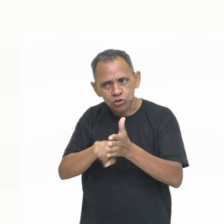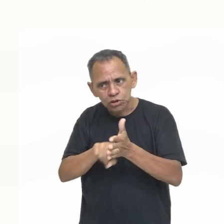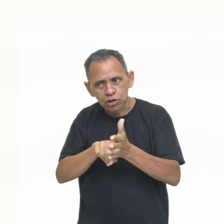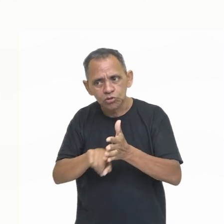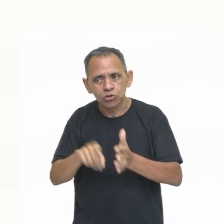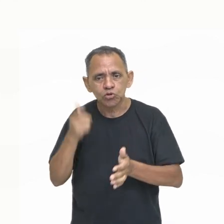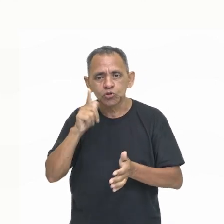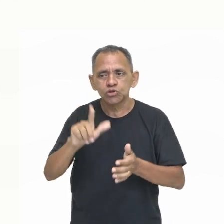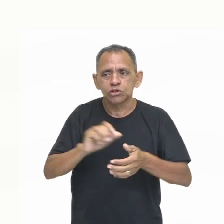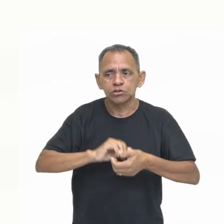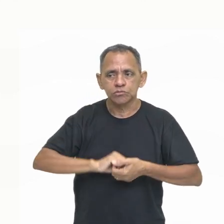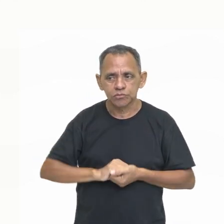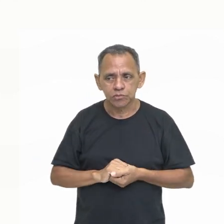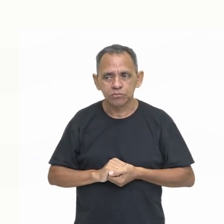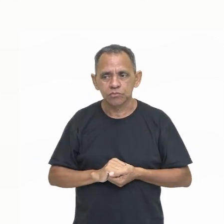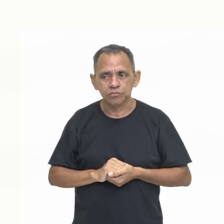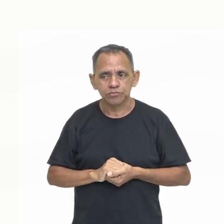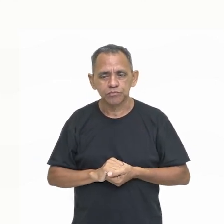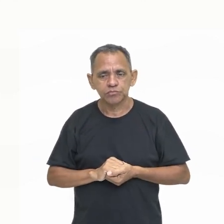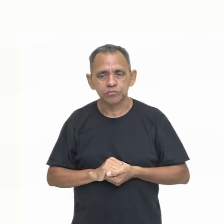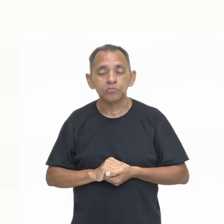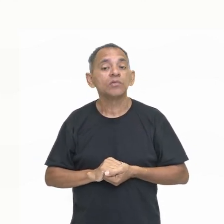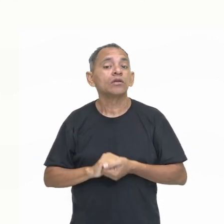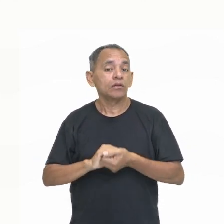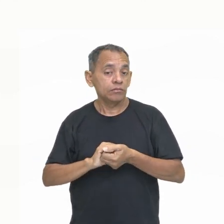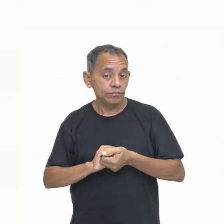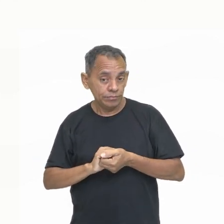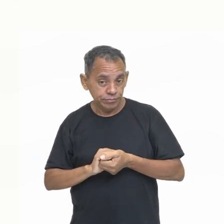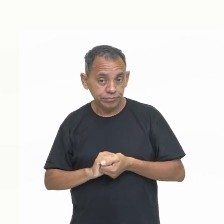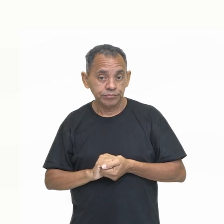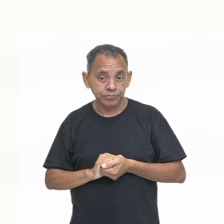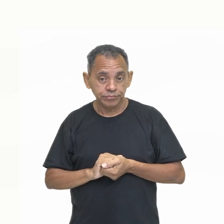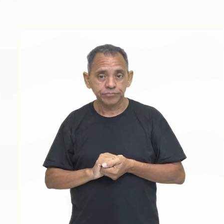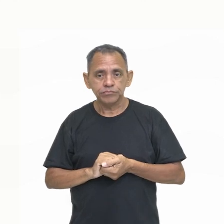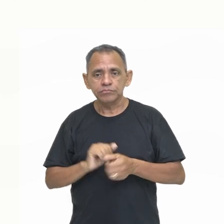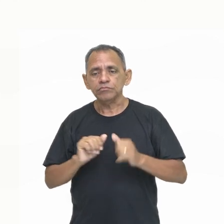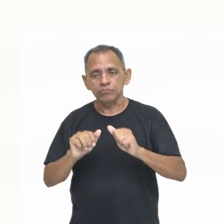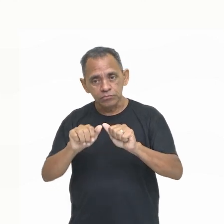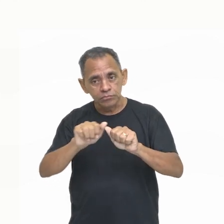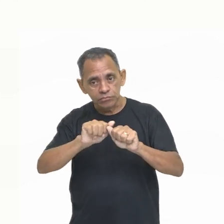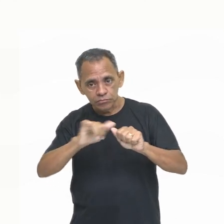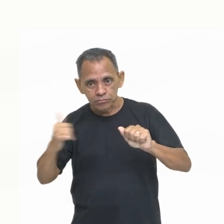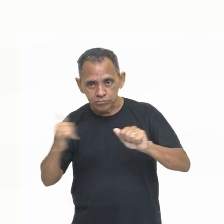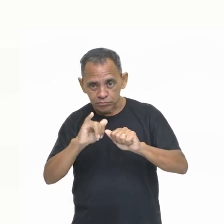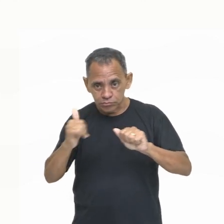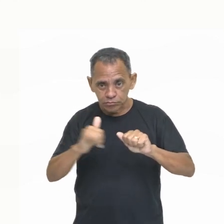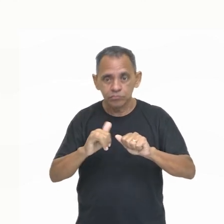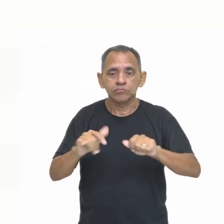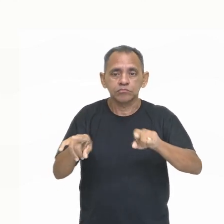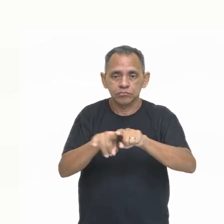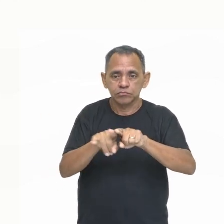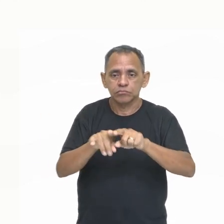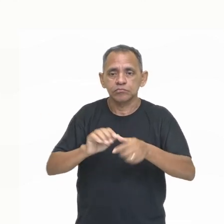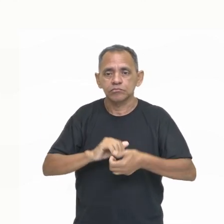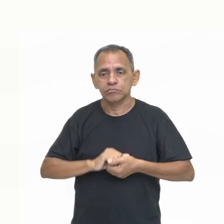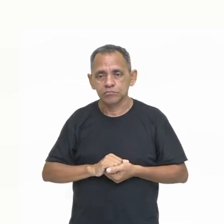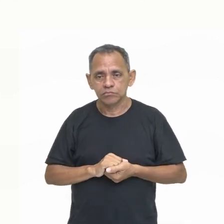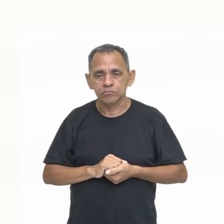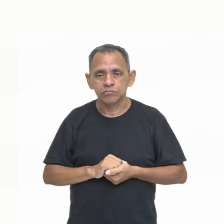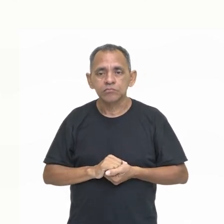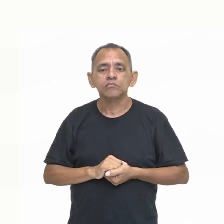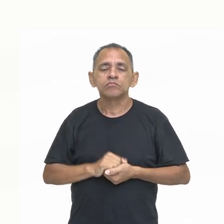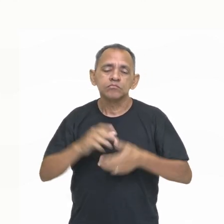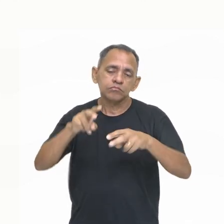certo? Então, é por isso também que a teoria de Oparin e Haldane, ela é a mais aceita para